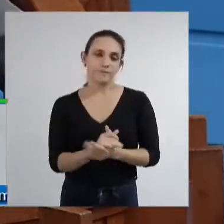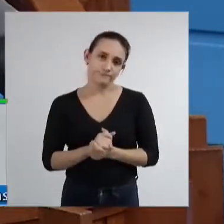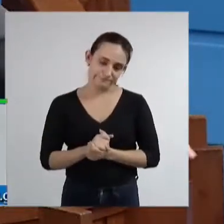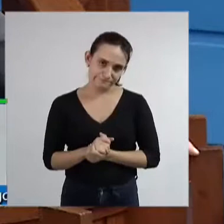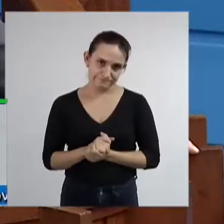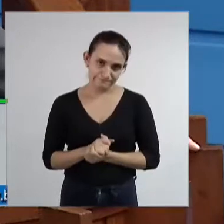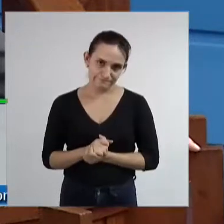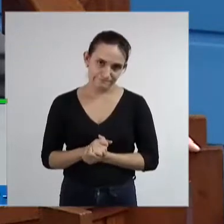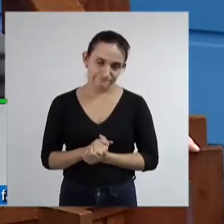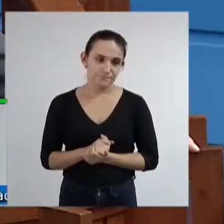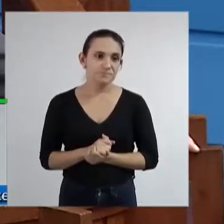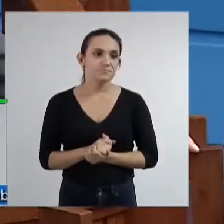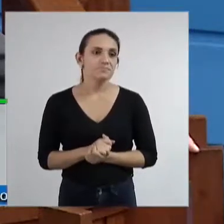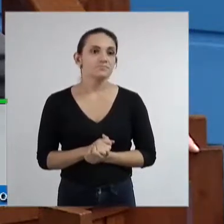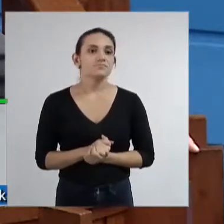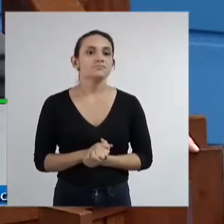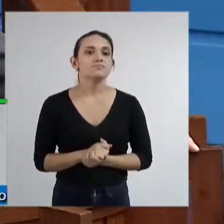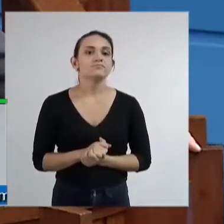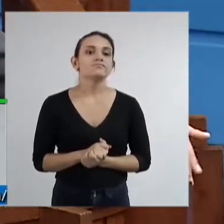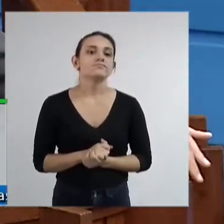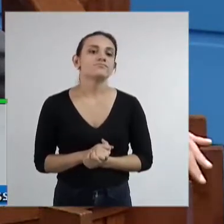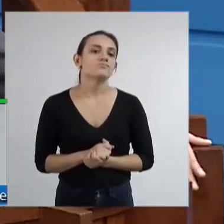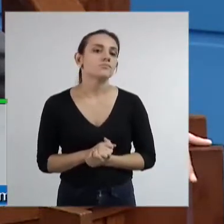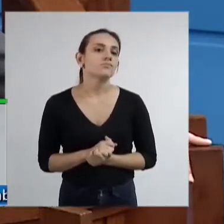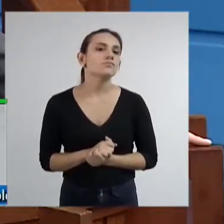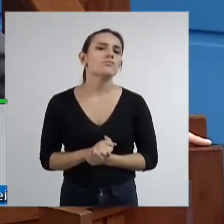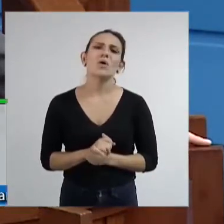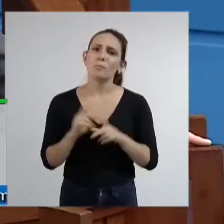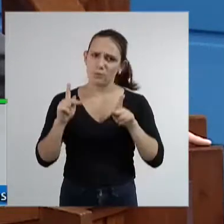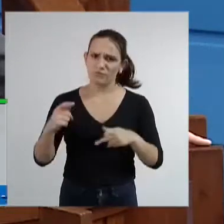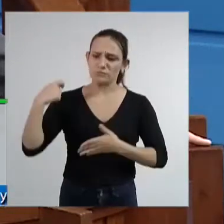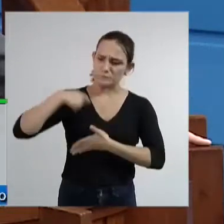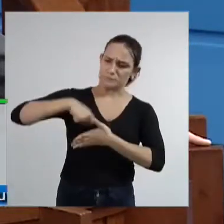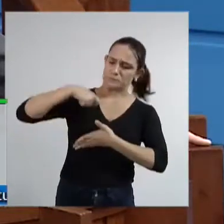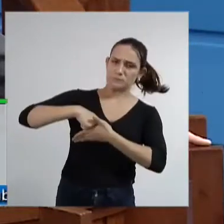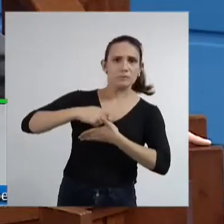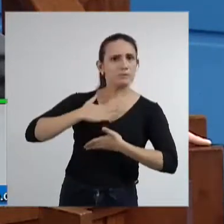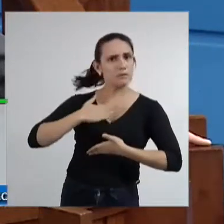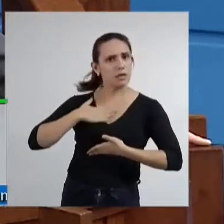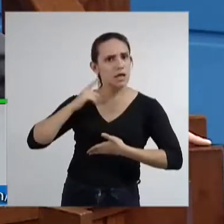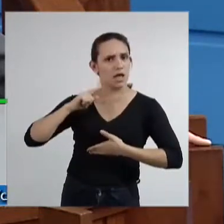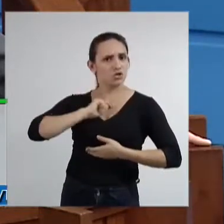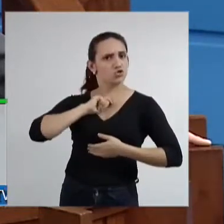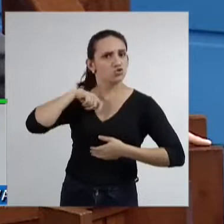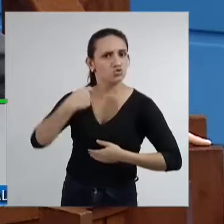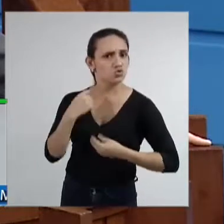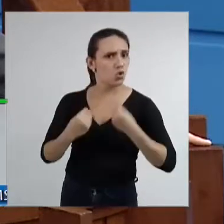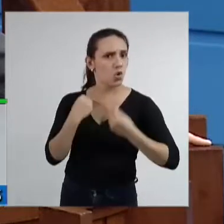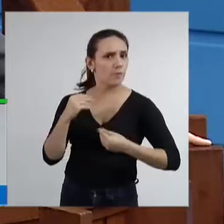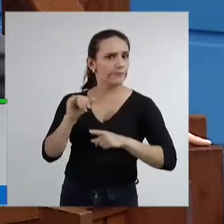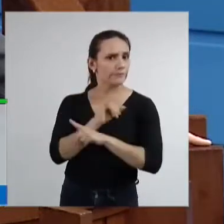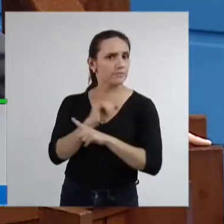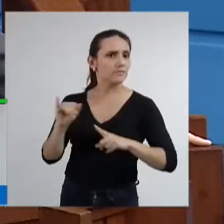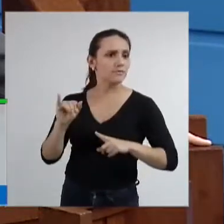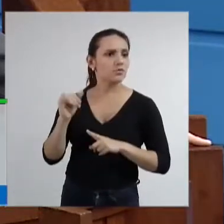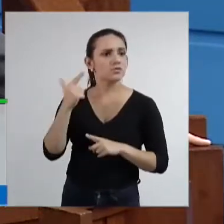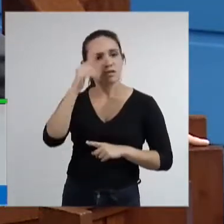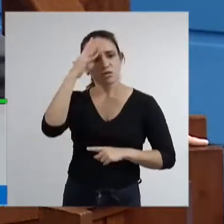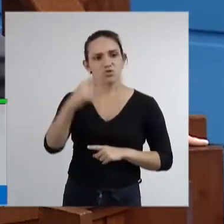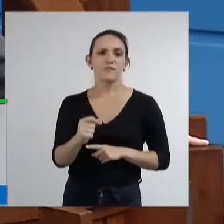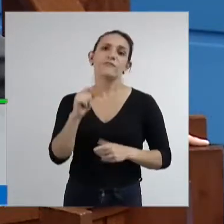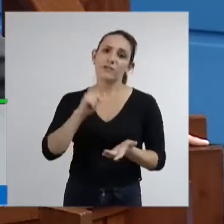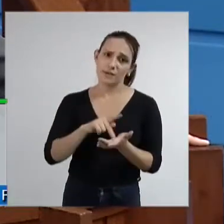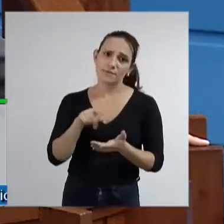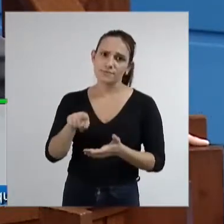resultados. A população está a nos cobrar atitudes e ações que cheguem até a ponta,